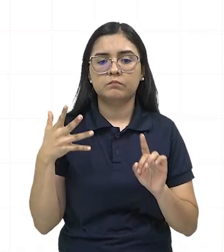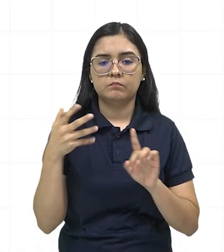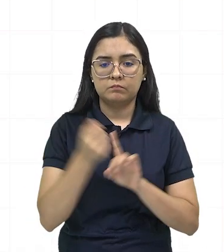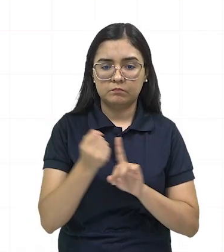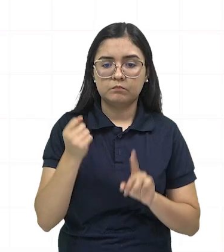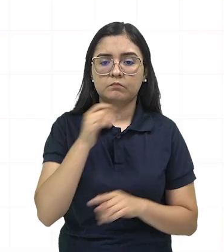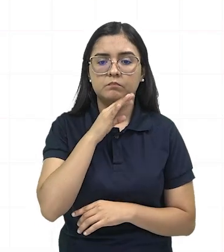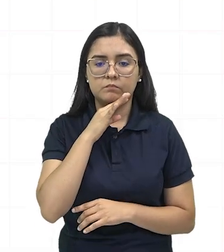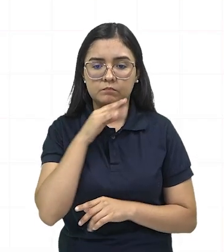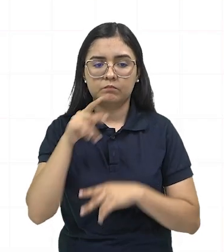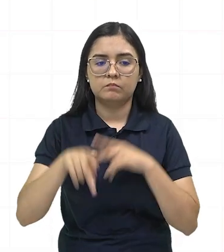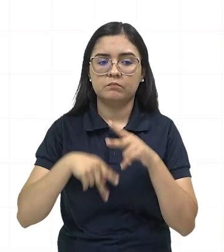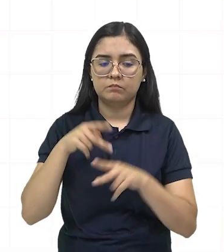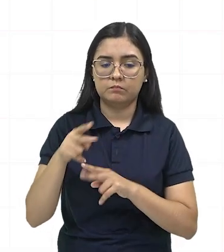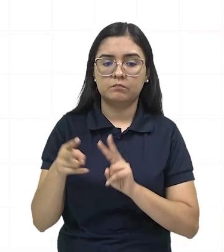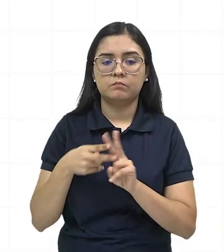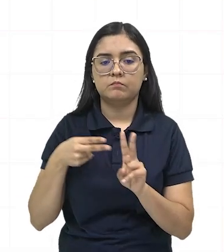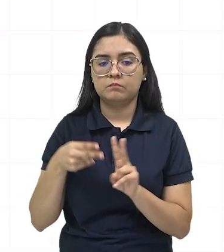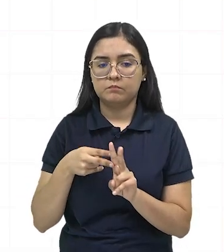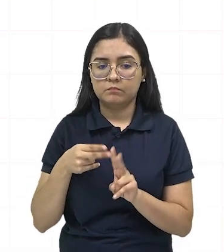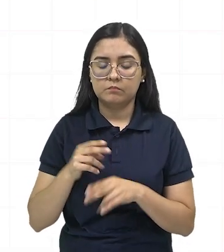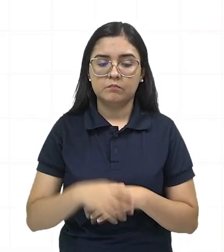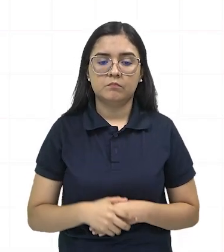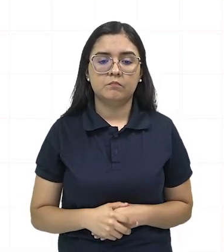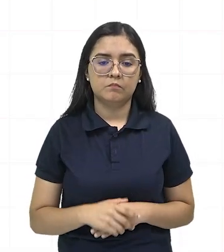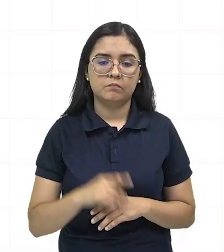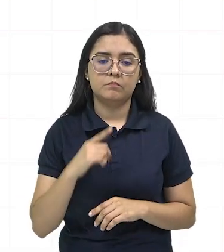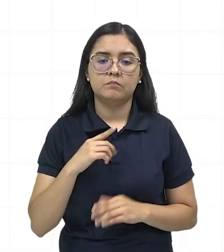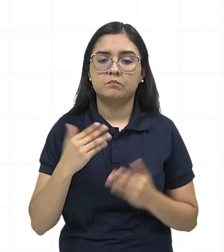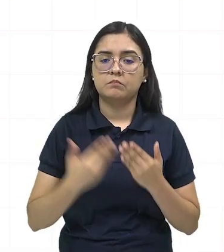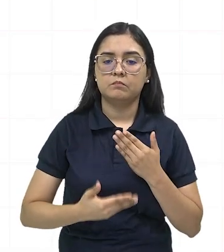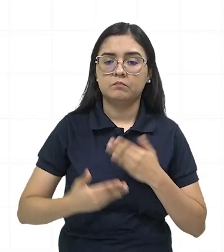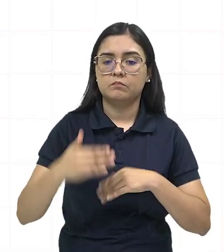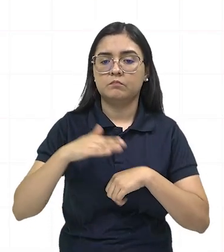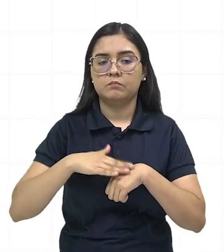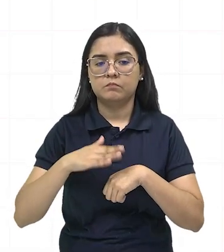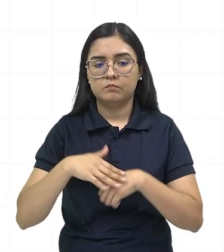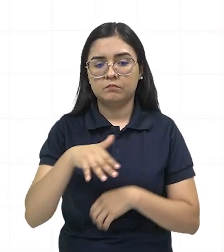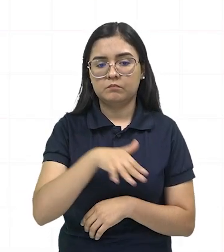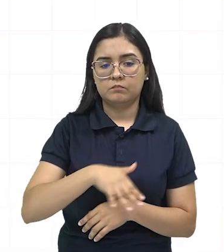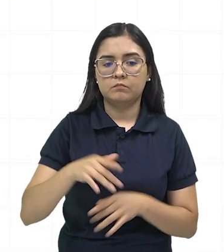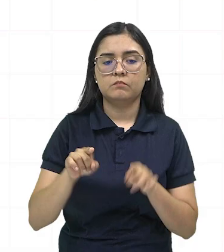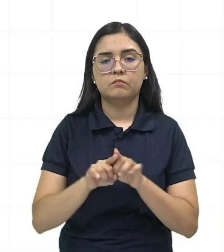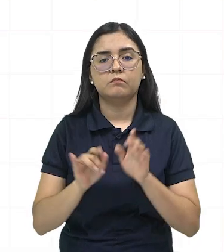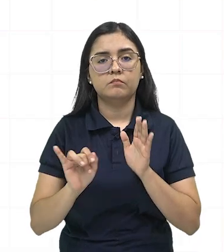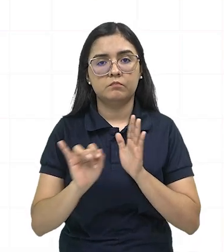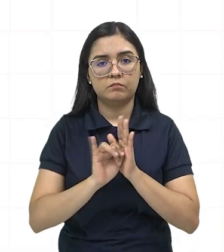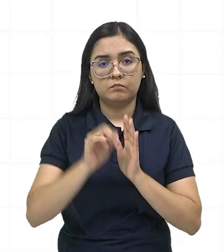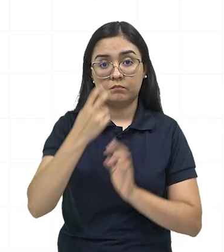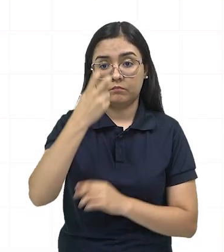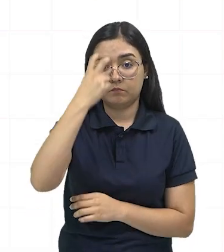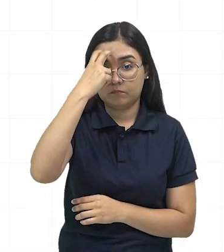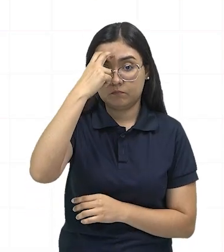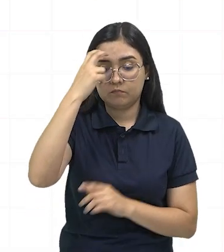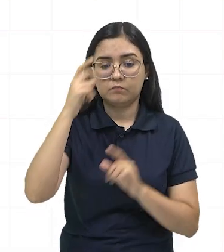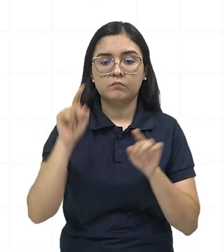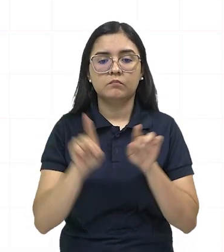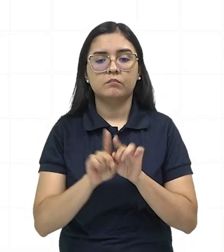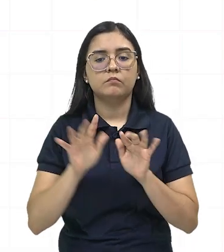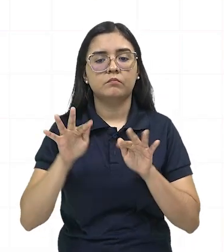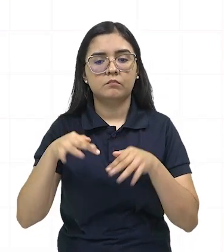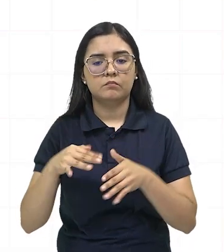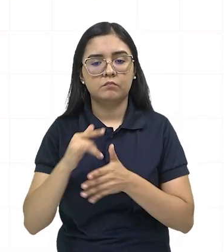impactos negativos para os povos indígenas, com a perda de autonomia, terras e identidade cultural. A